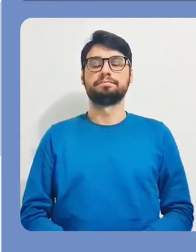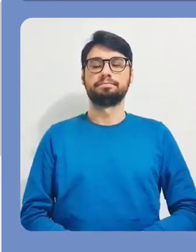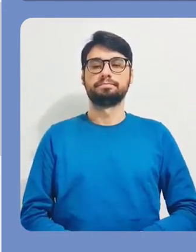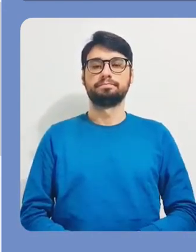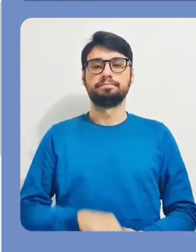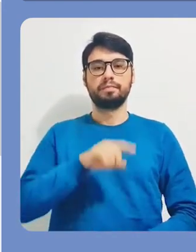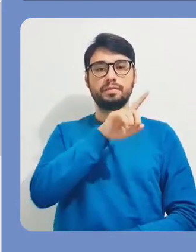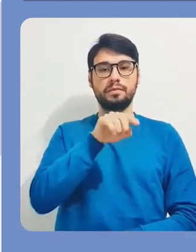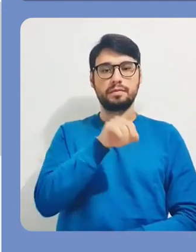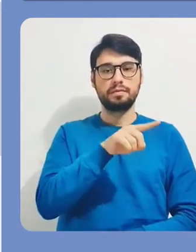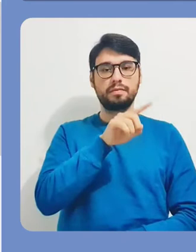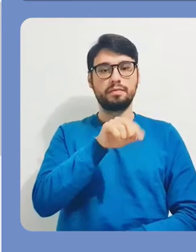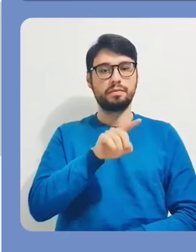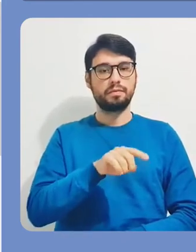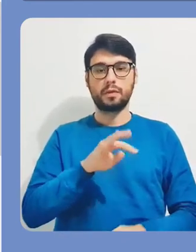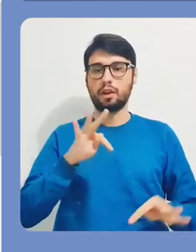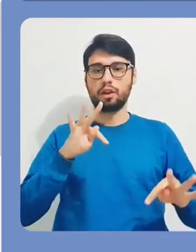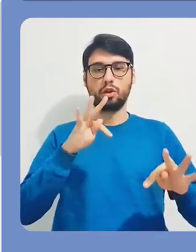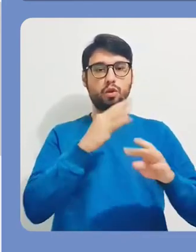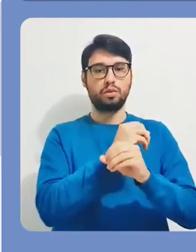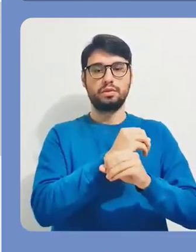excluir.